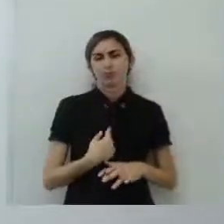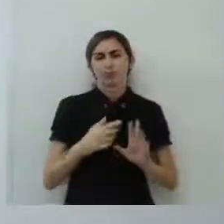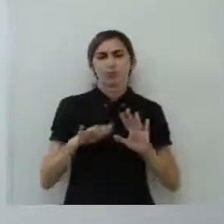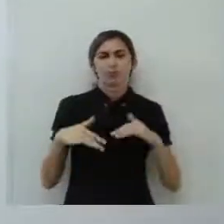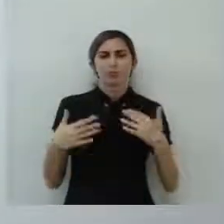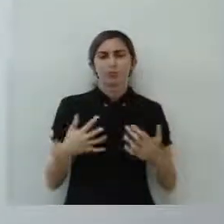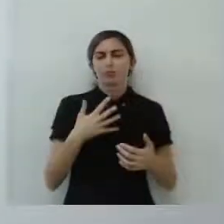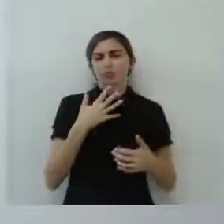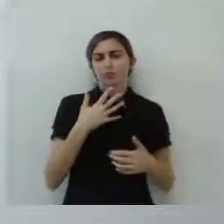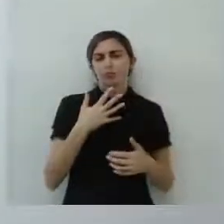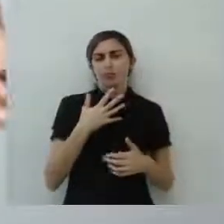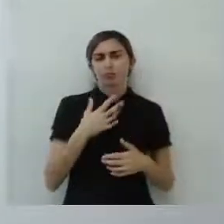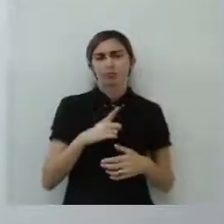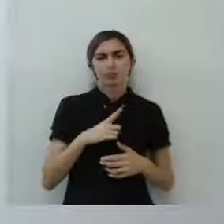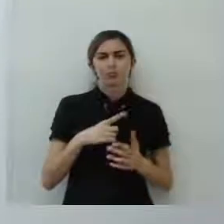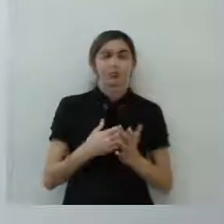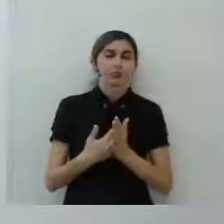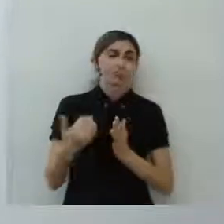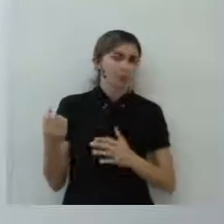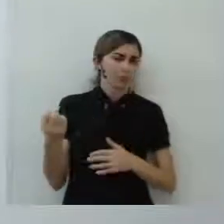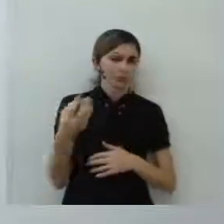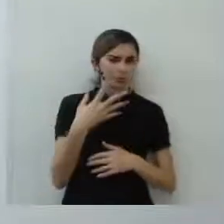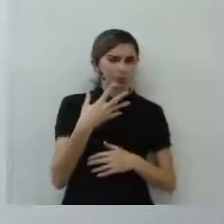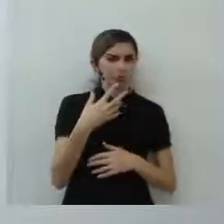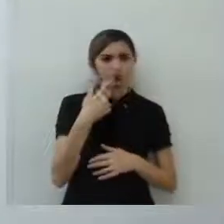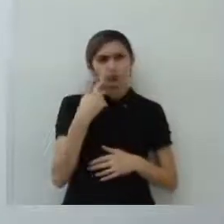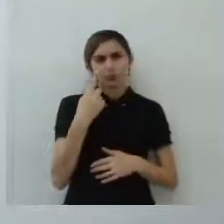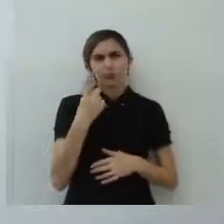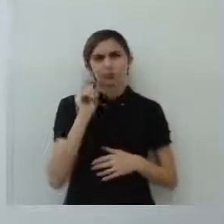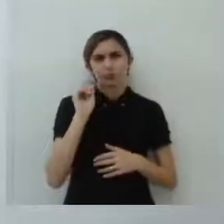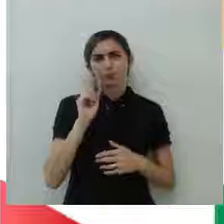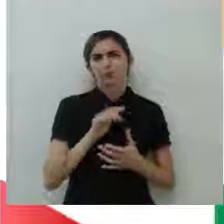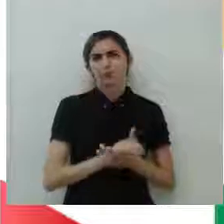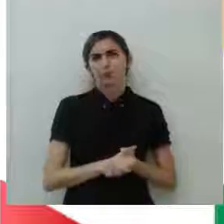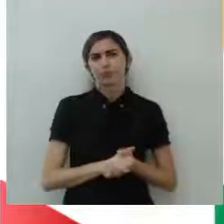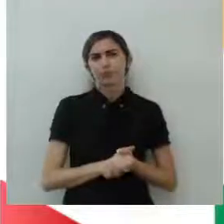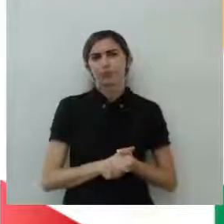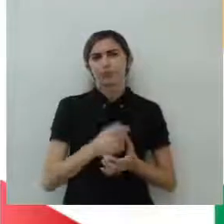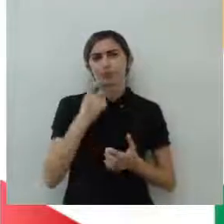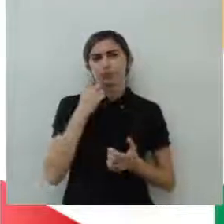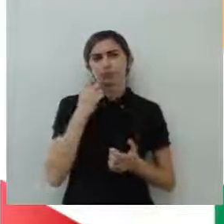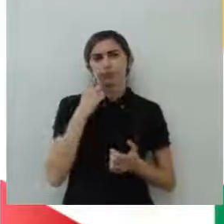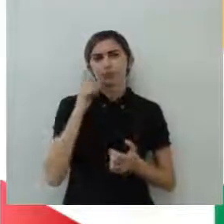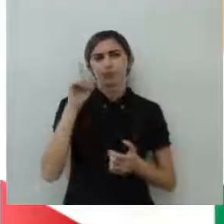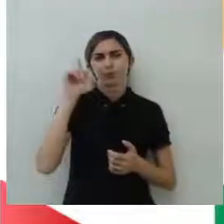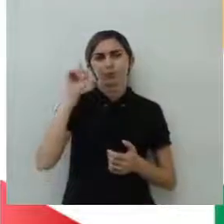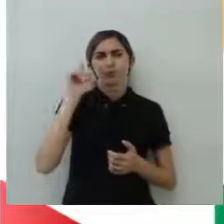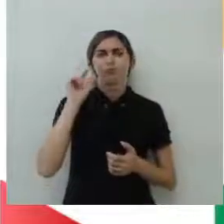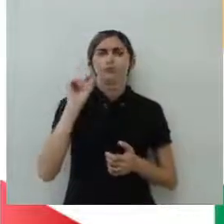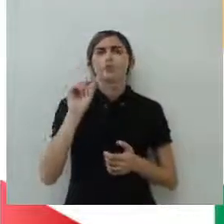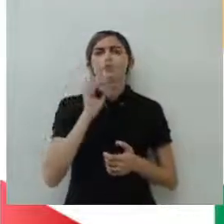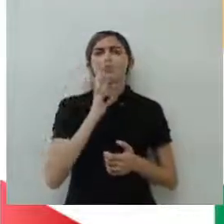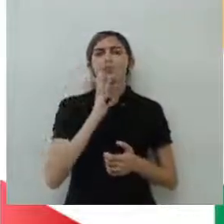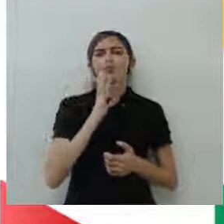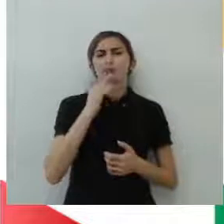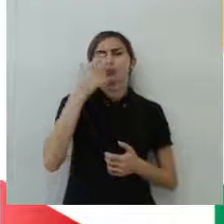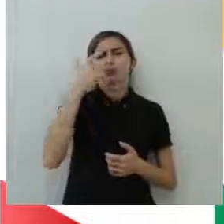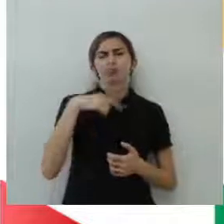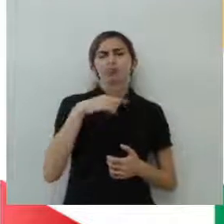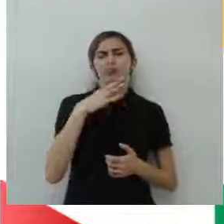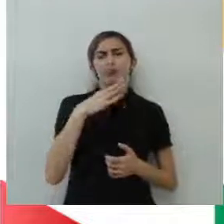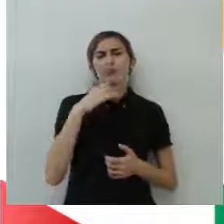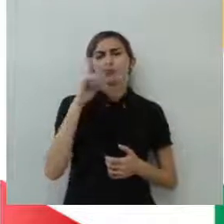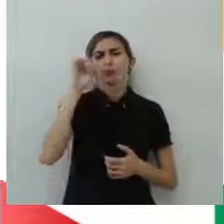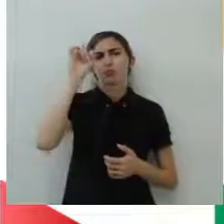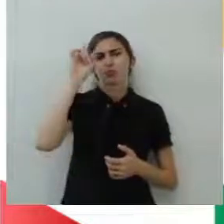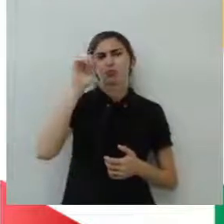ficou conhecido. Ele está mais novo e olha aí, ó, vamos dar uma olhada aqui. Olha essa foto. Quem que conhece? Está escrito